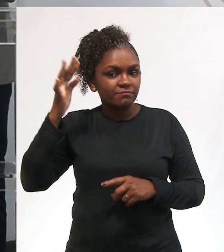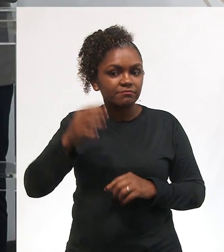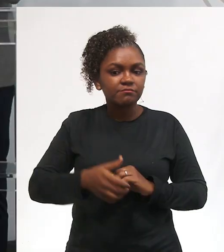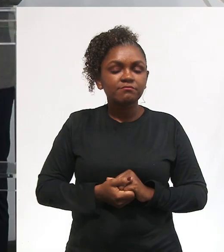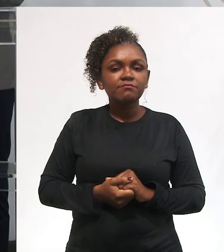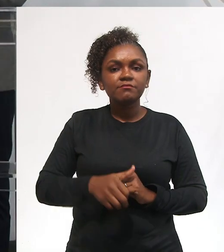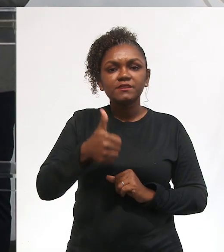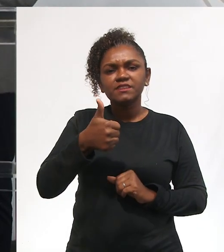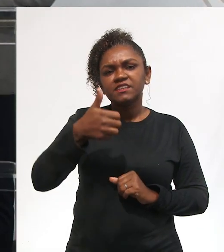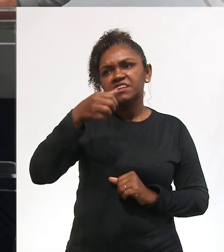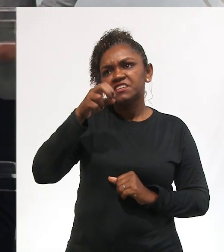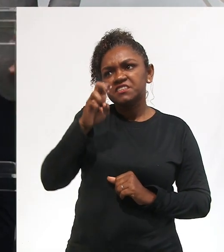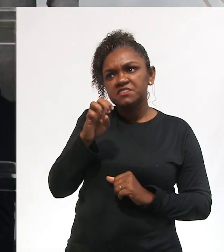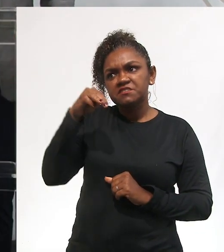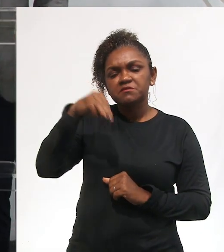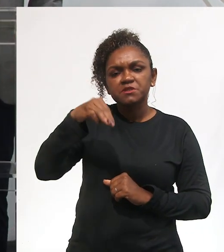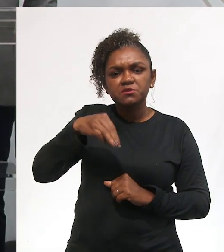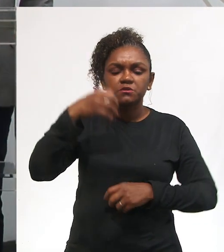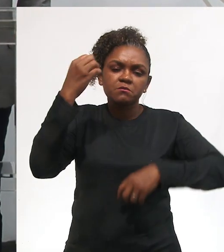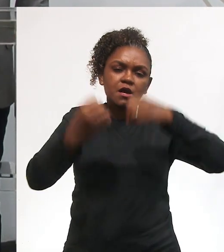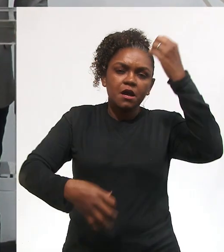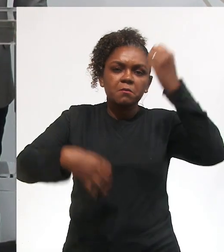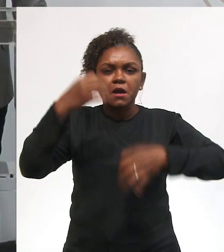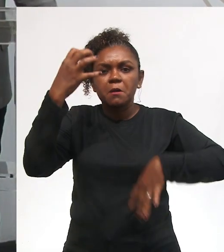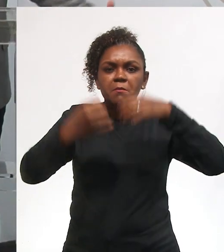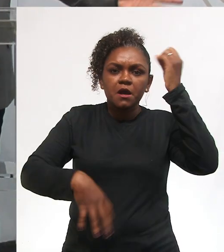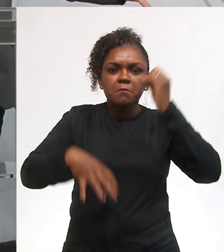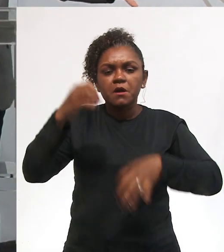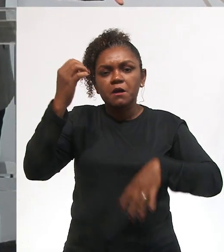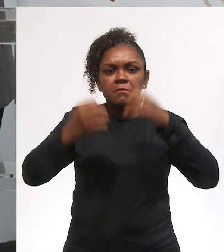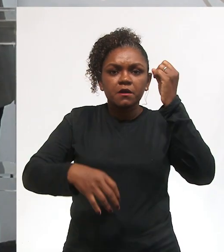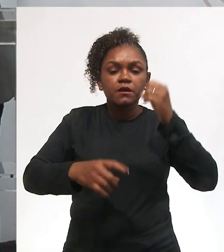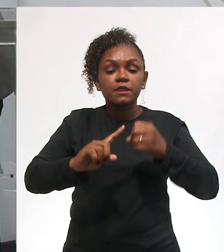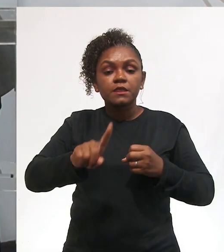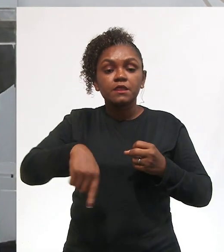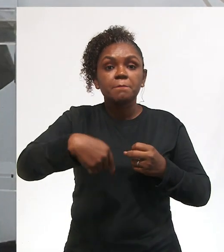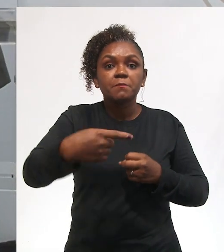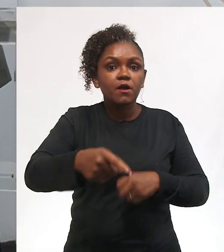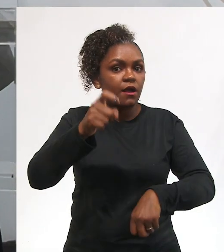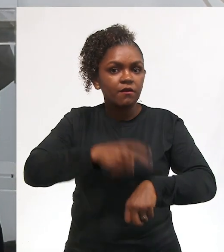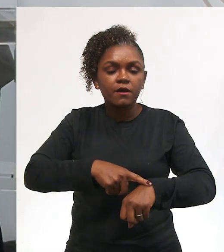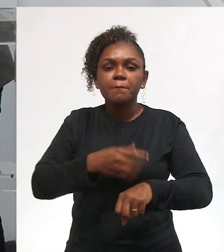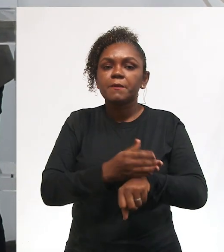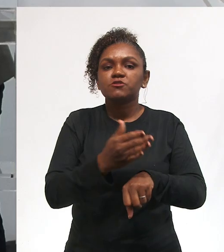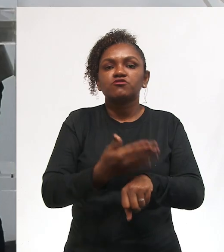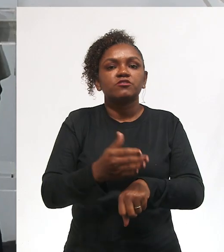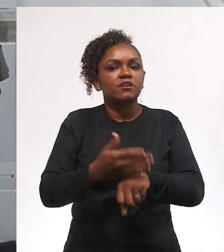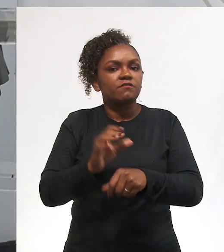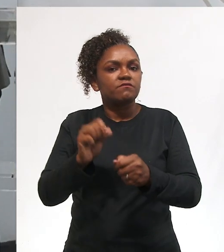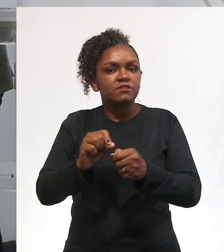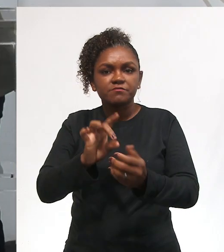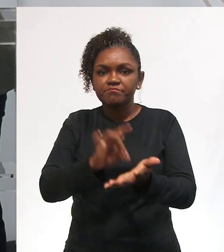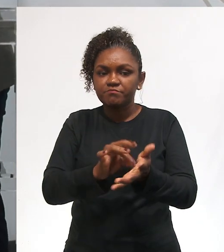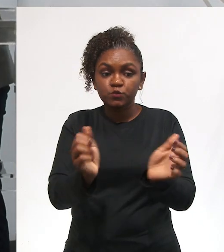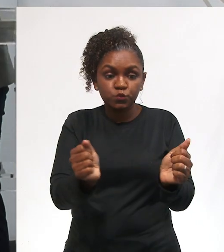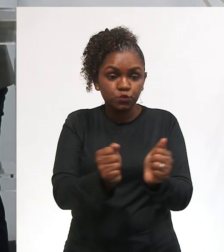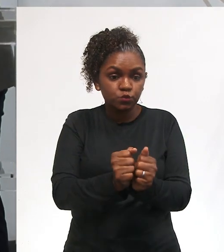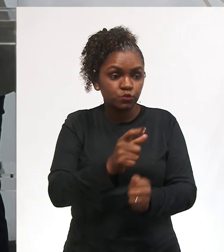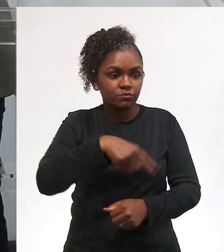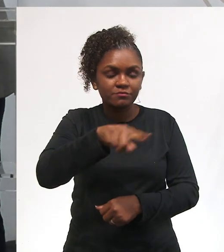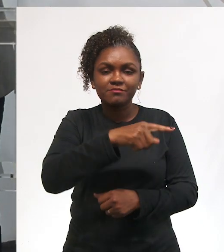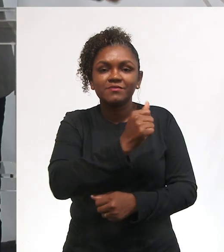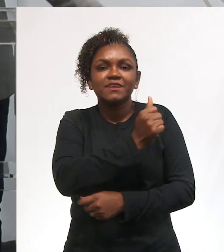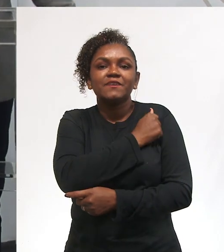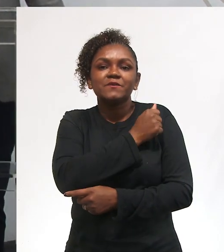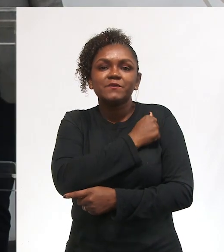teoria e já partia para a prática, para trazer esse aluno junto comigo nesses primeiros, né,